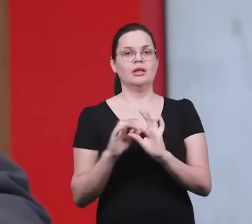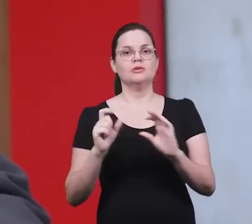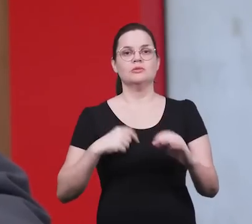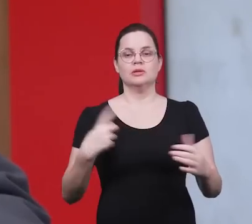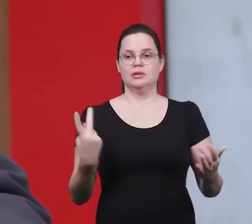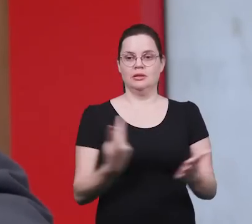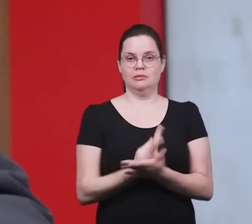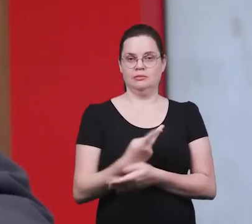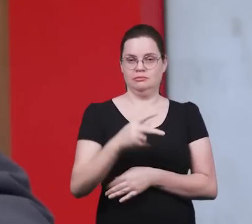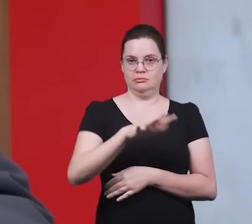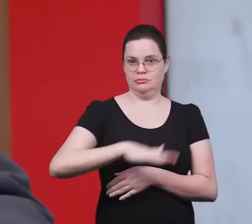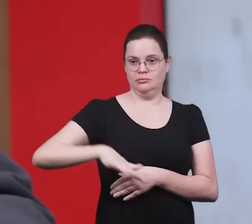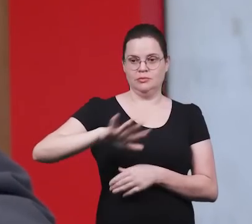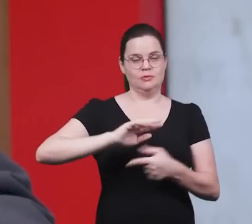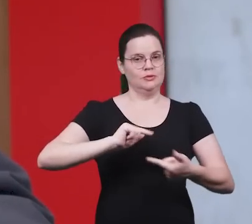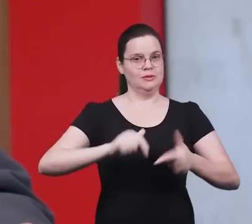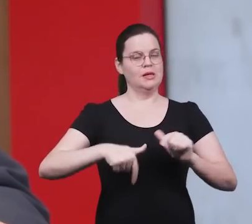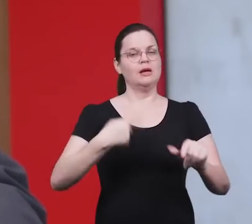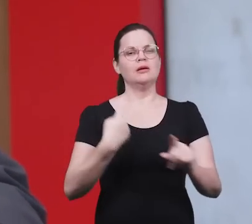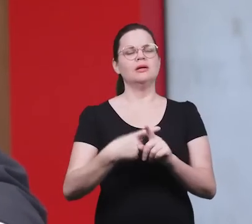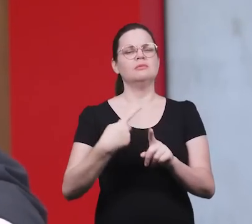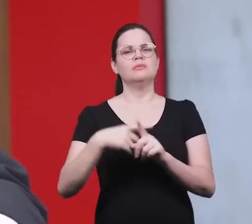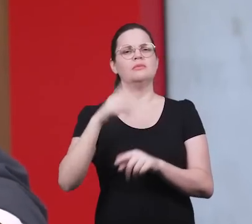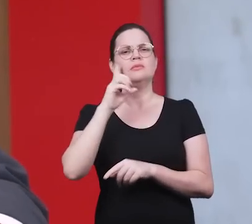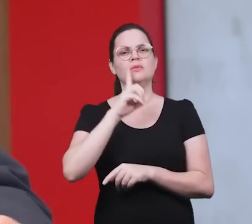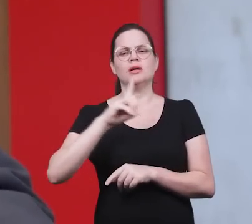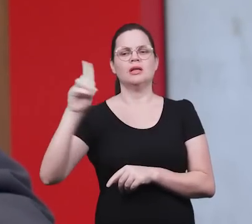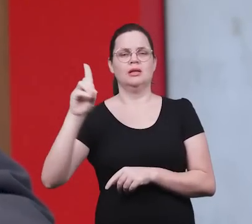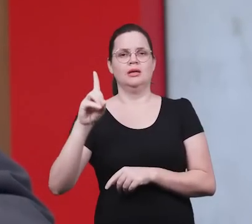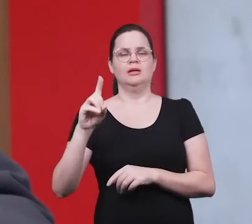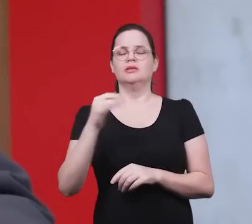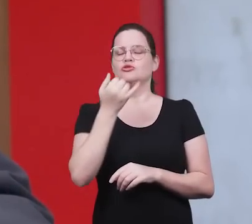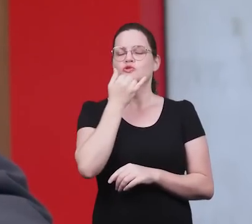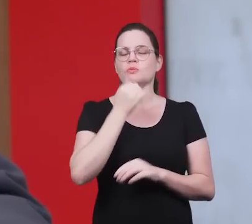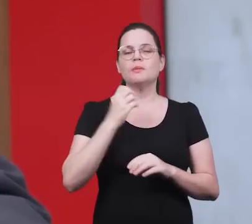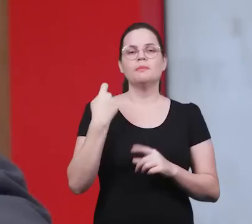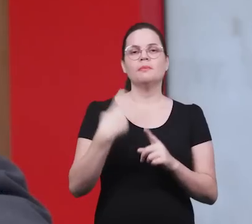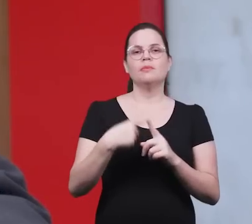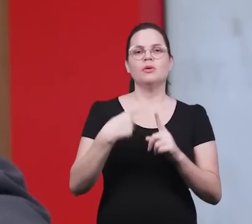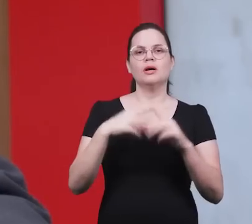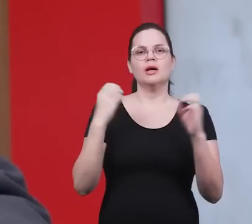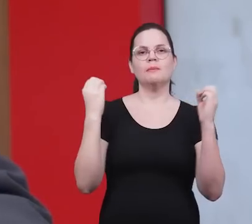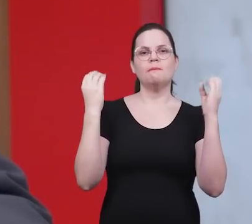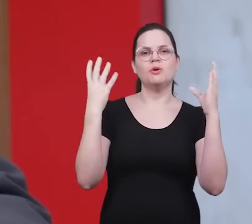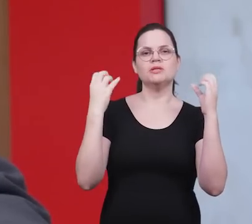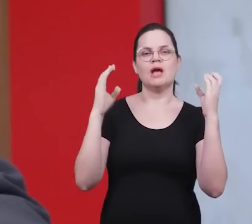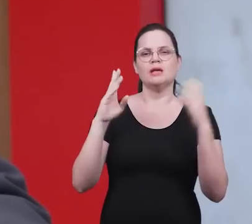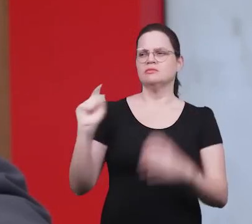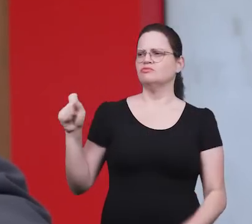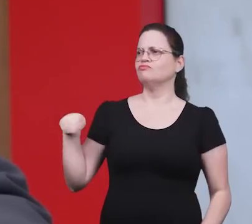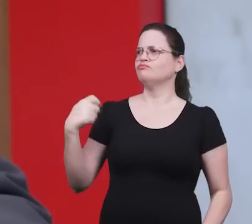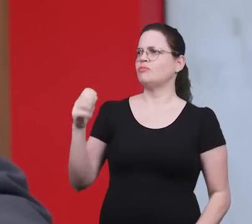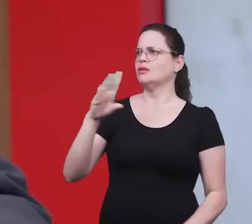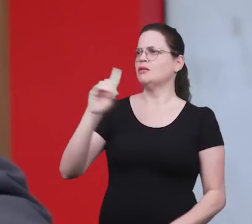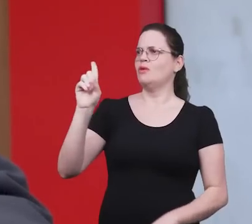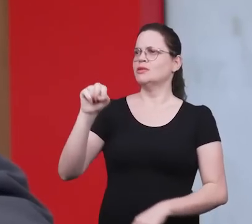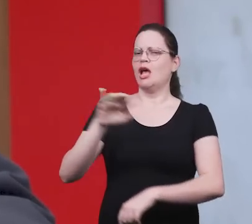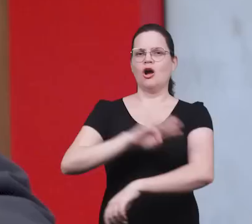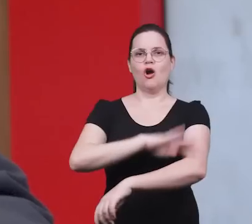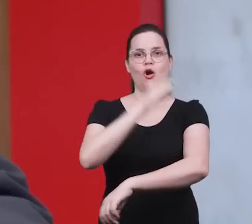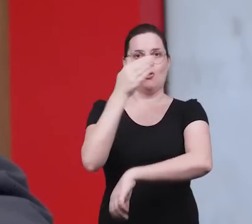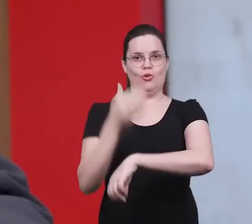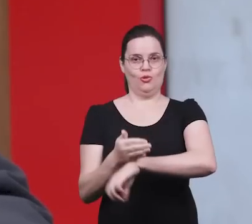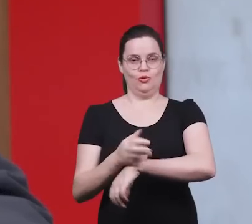está acontecendo e até mesmo porque Moisés chama Deus de a rocha.